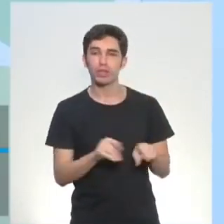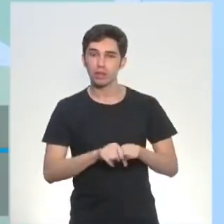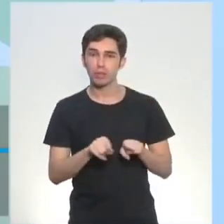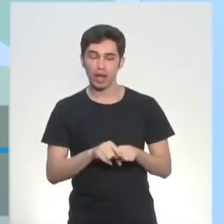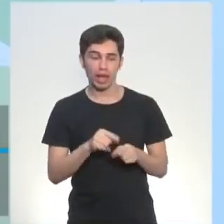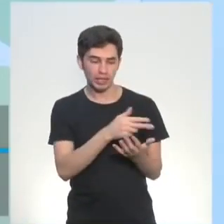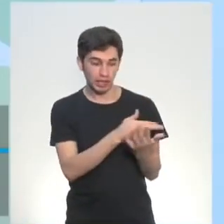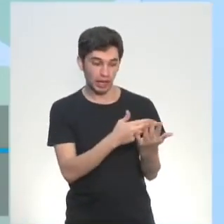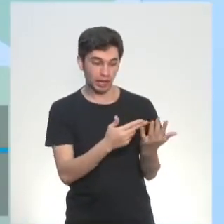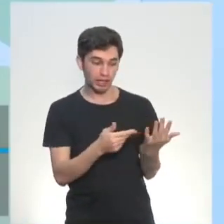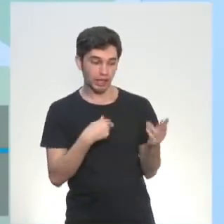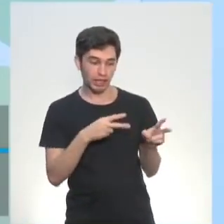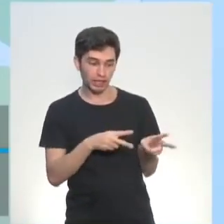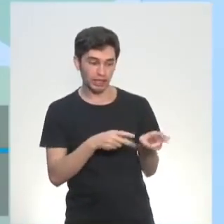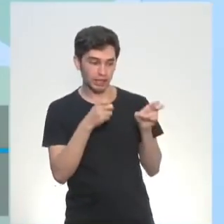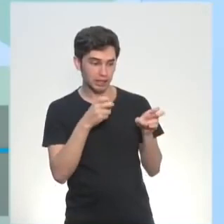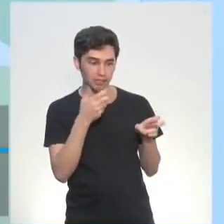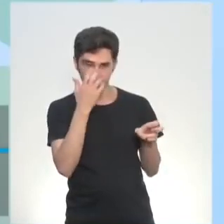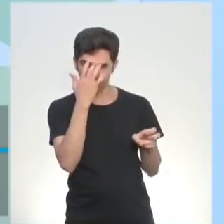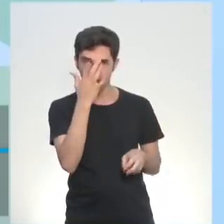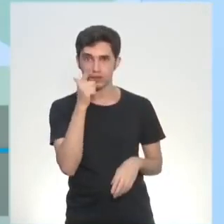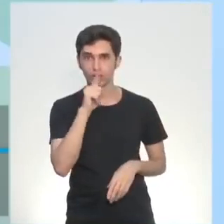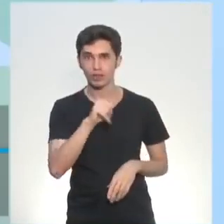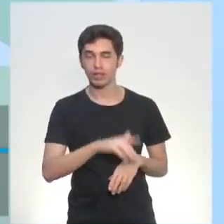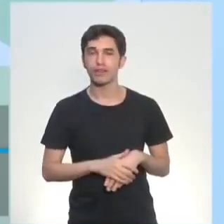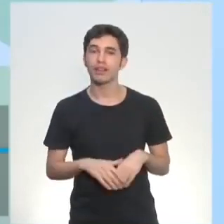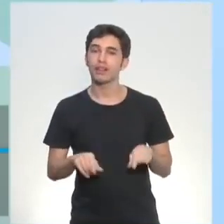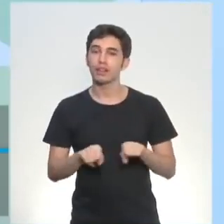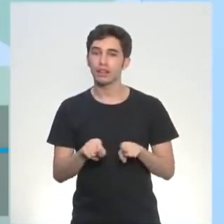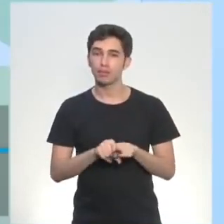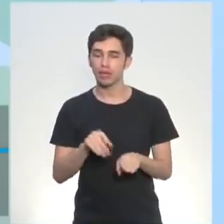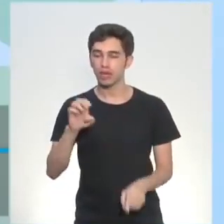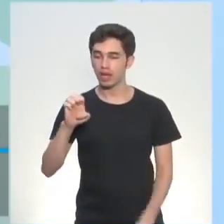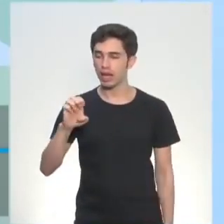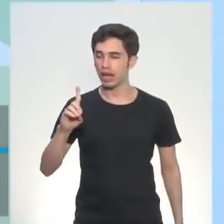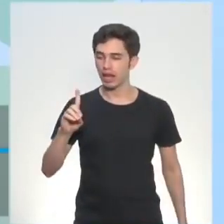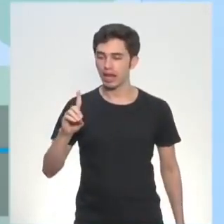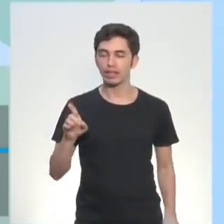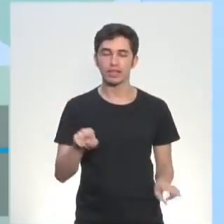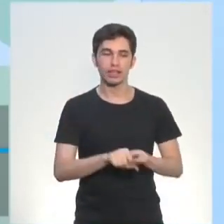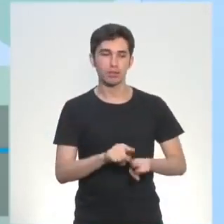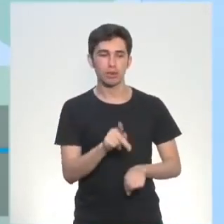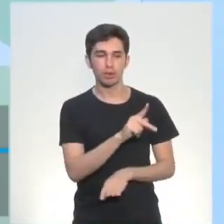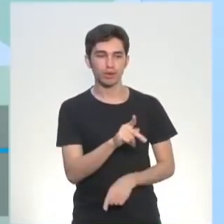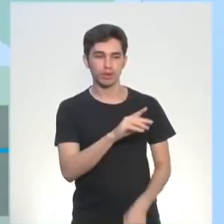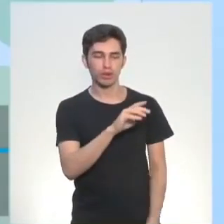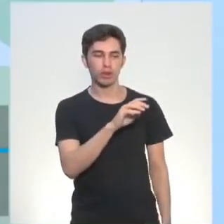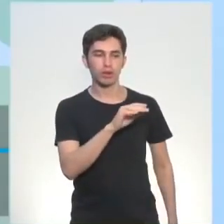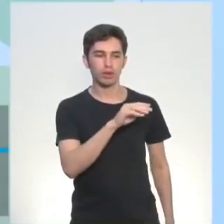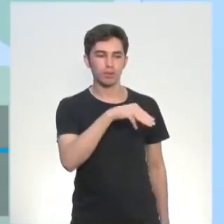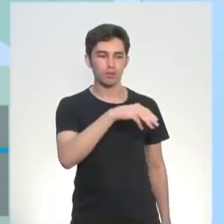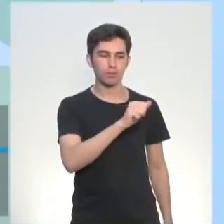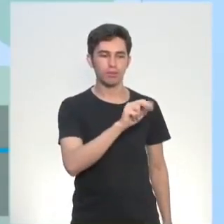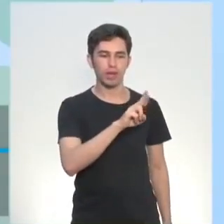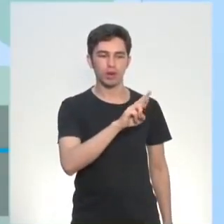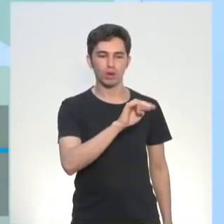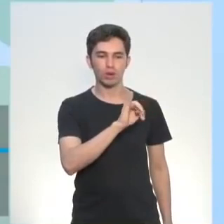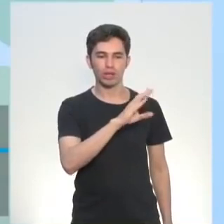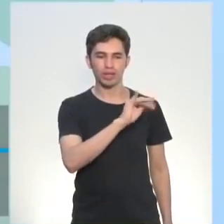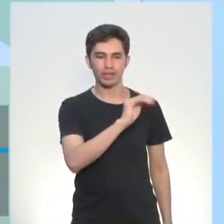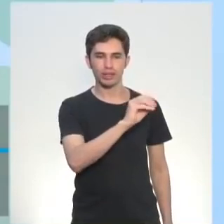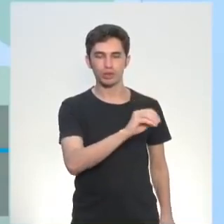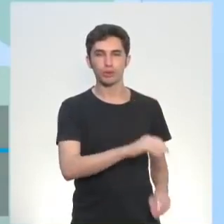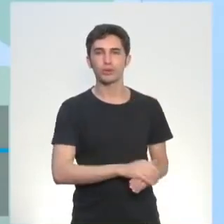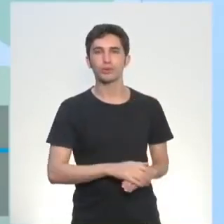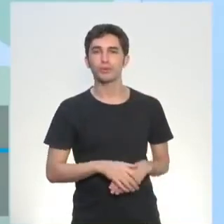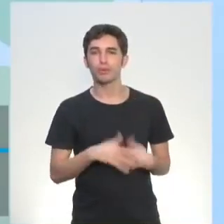observa, rápido resultado de cultivo, fácil. Professor Ed, professor Maurício participando com a gente. Era fácil de cultivo. Né, pessoa,